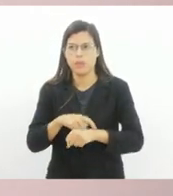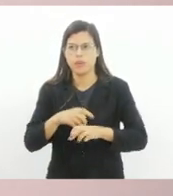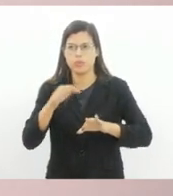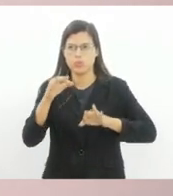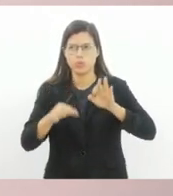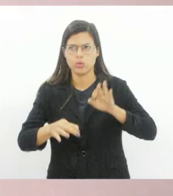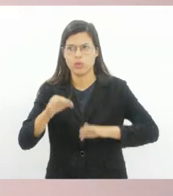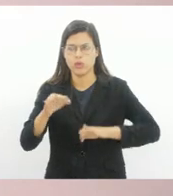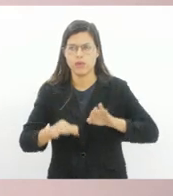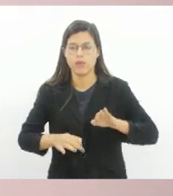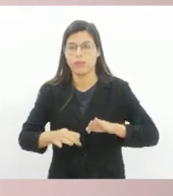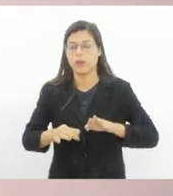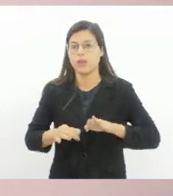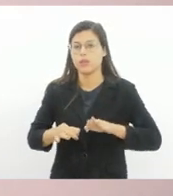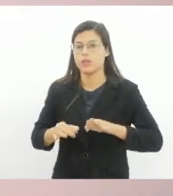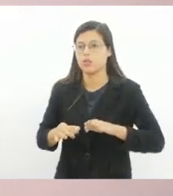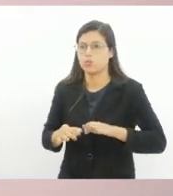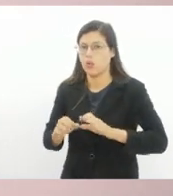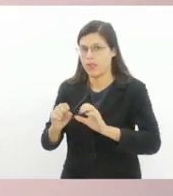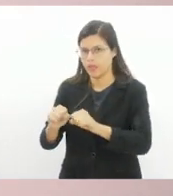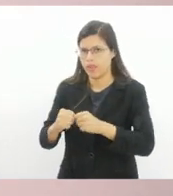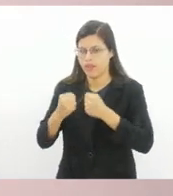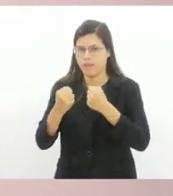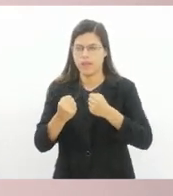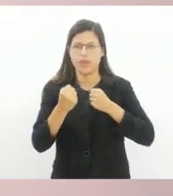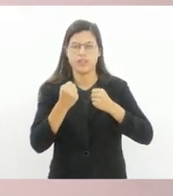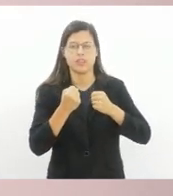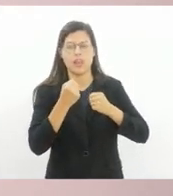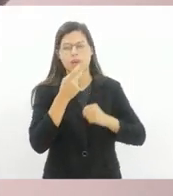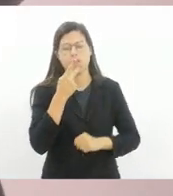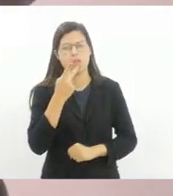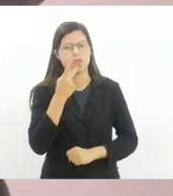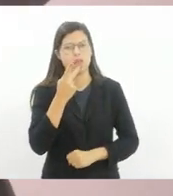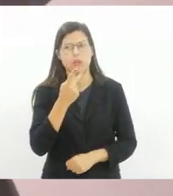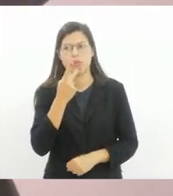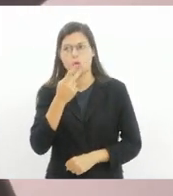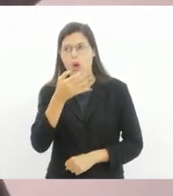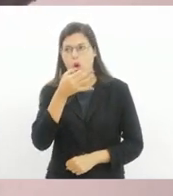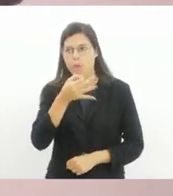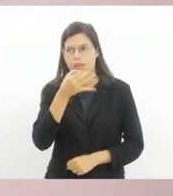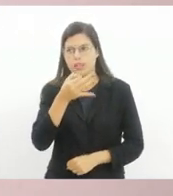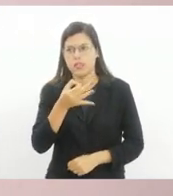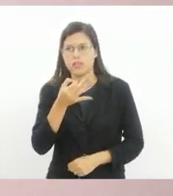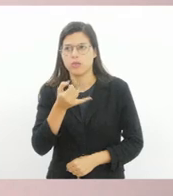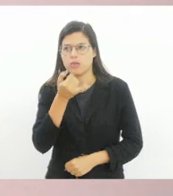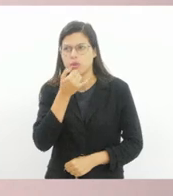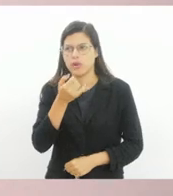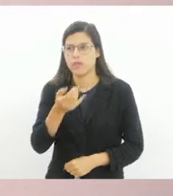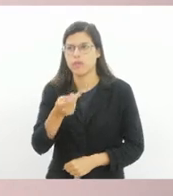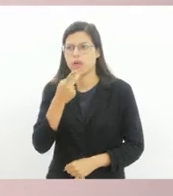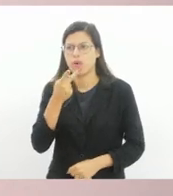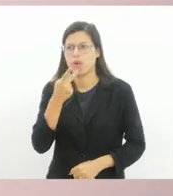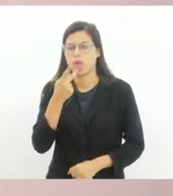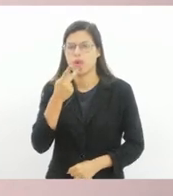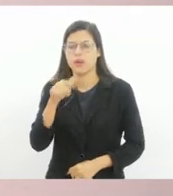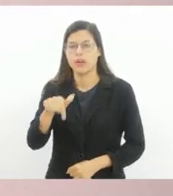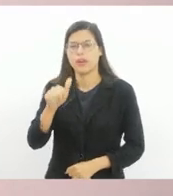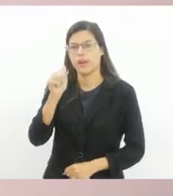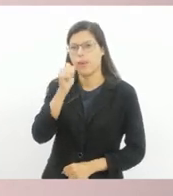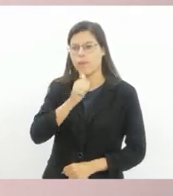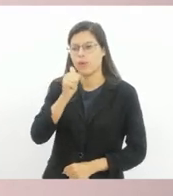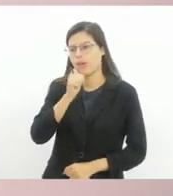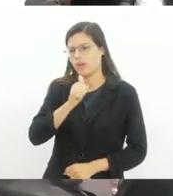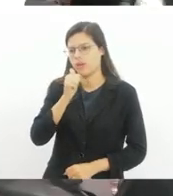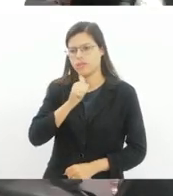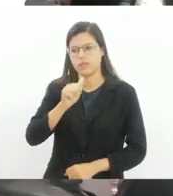a defesa do Daniel Alves tentou usar como argumentação o fato, desculpa falar sobre isso, mas de que a mulher estava lubrificada, né,